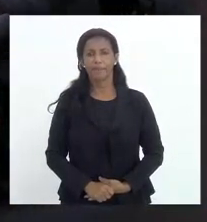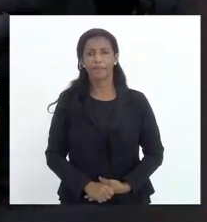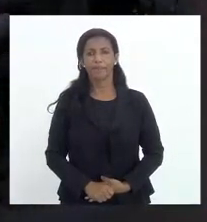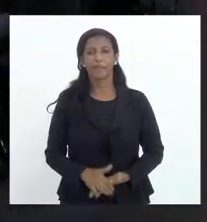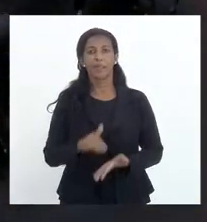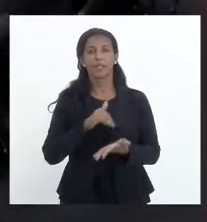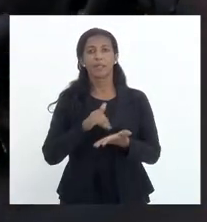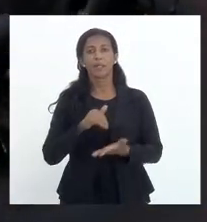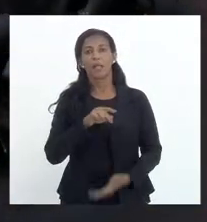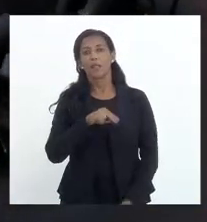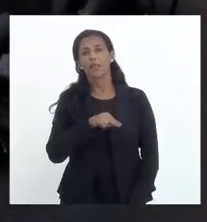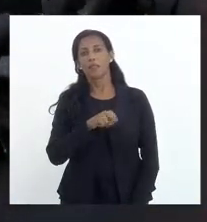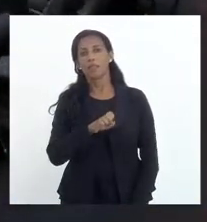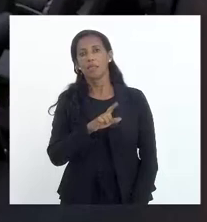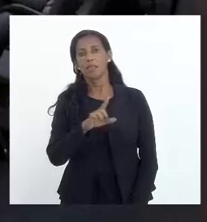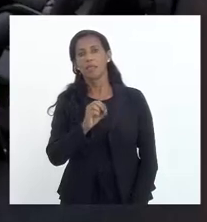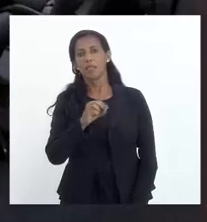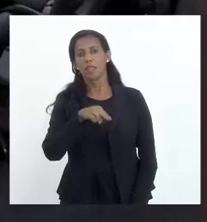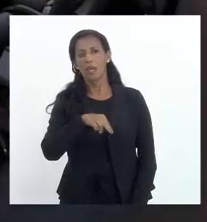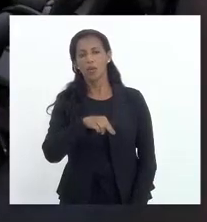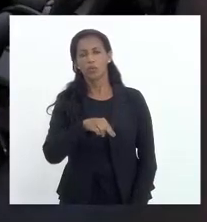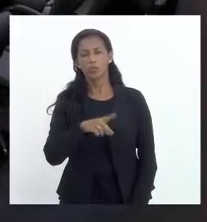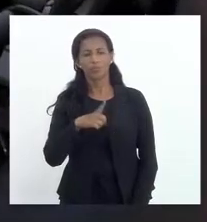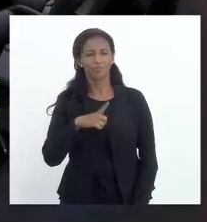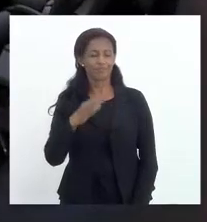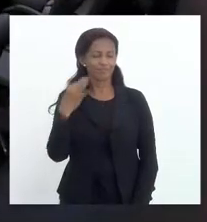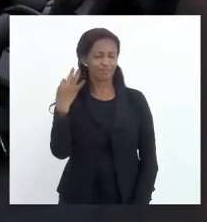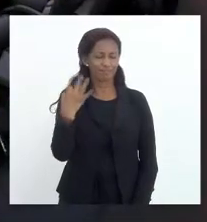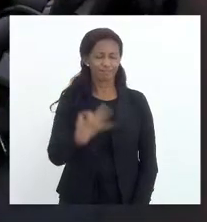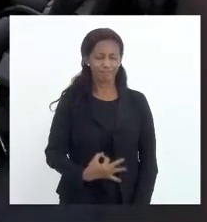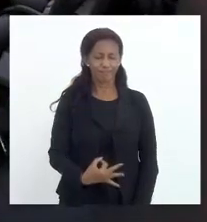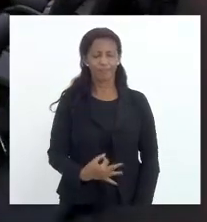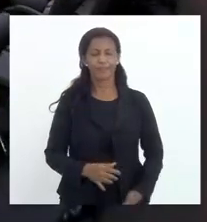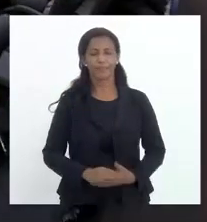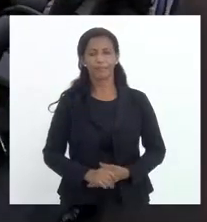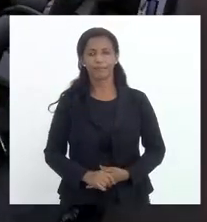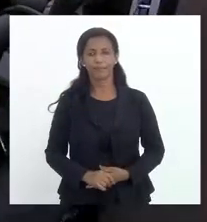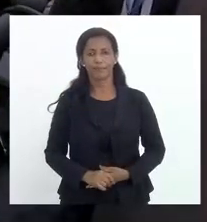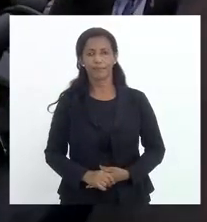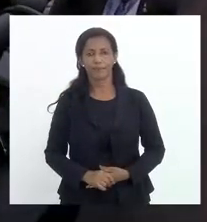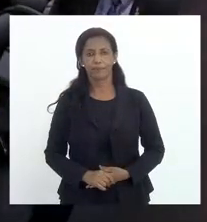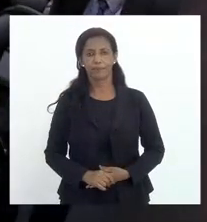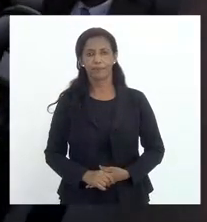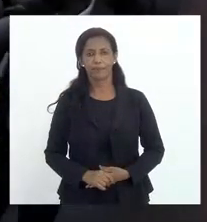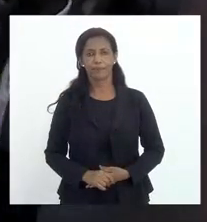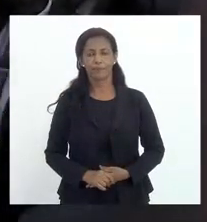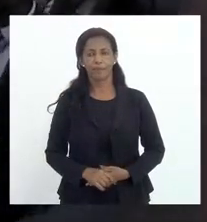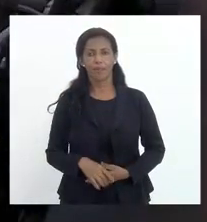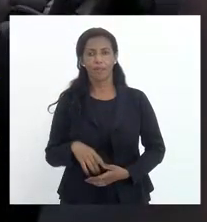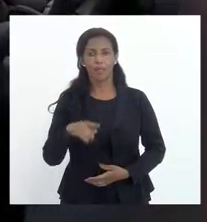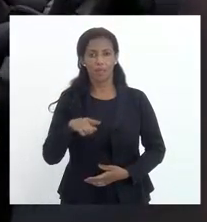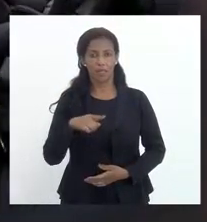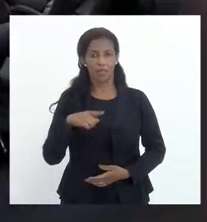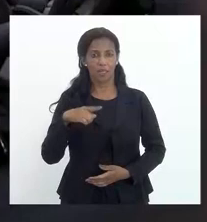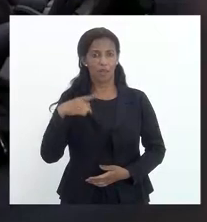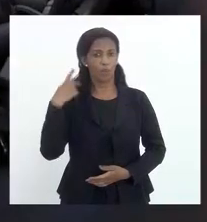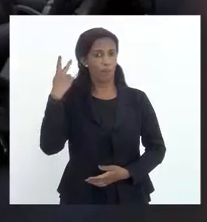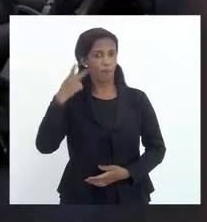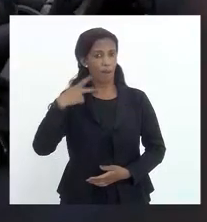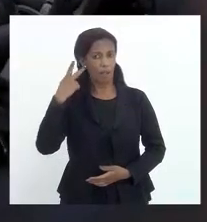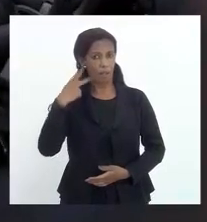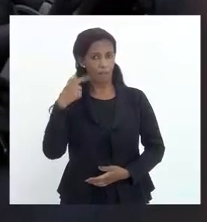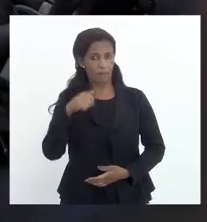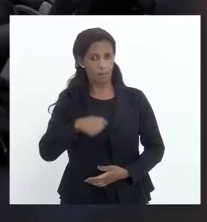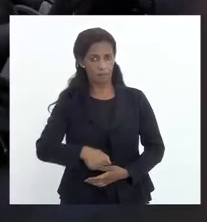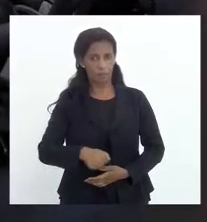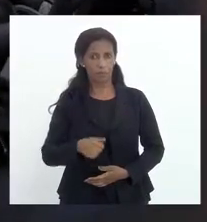Secretário Nelson Rocha, o senhor tem a certeza que o Parlamento Fluminense está fazendo